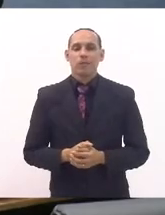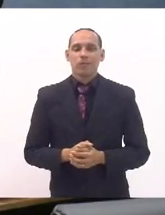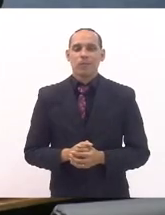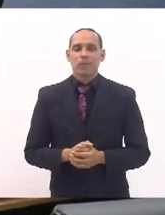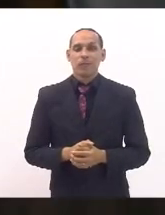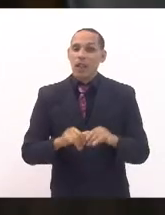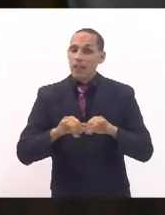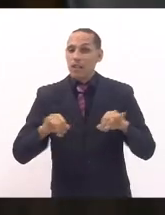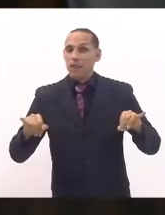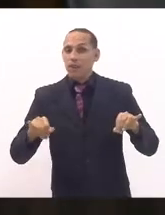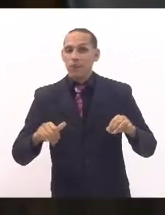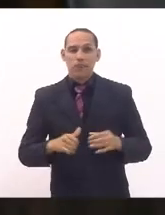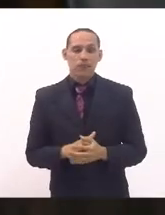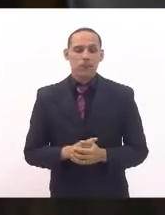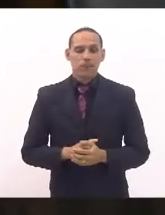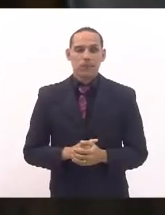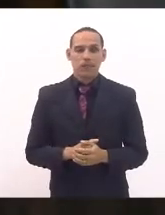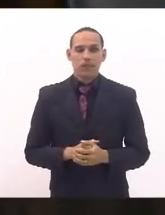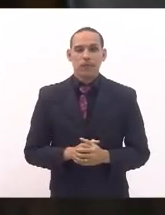Anuncio.